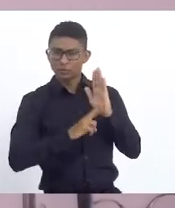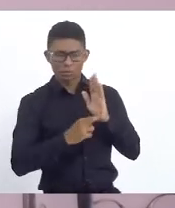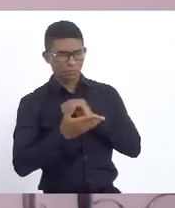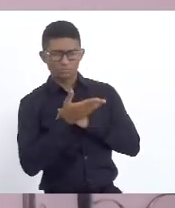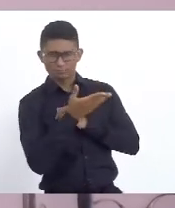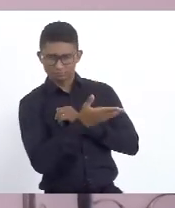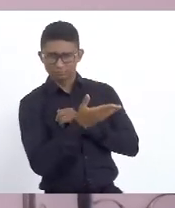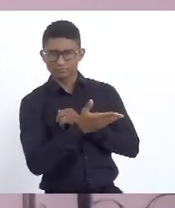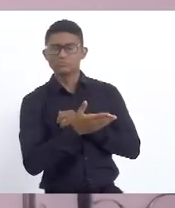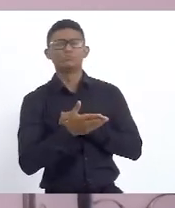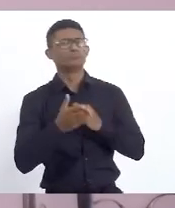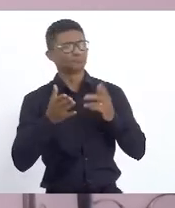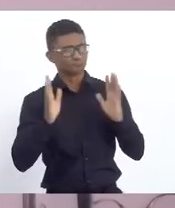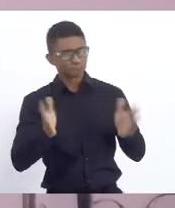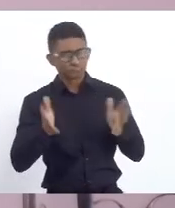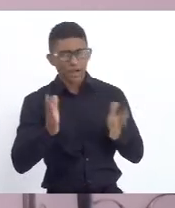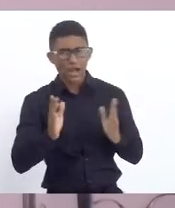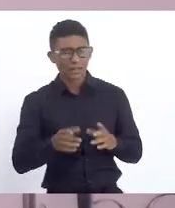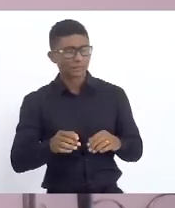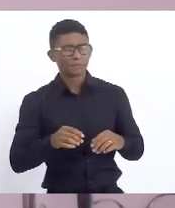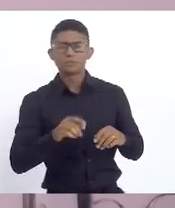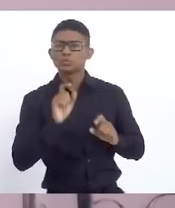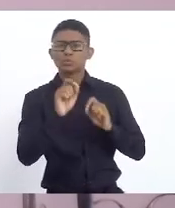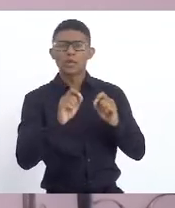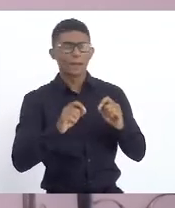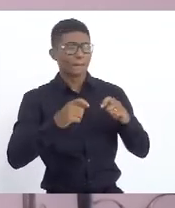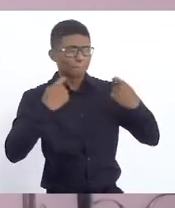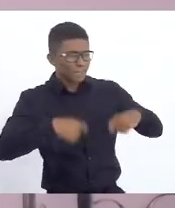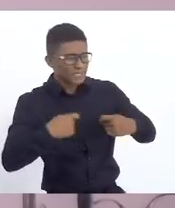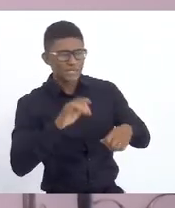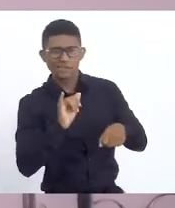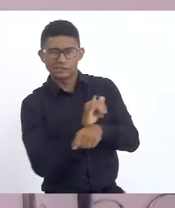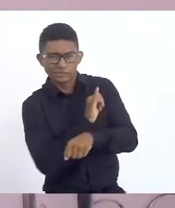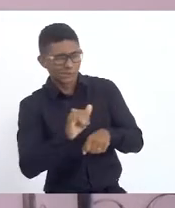medidas que deviam ser tomadas.